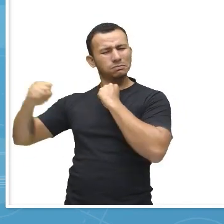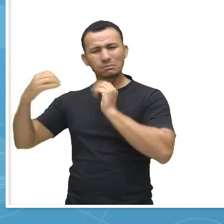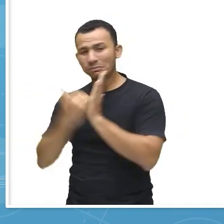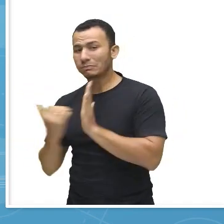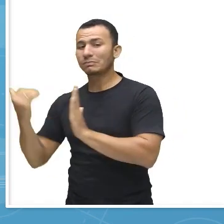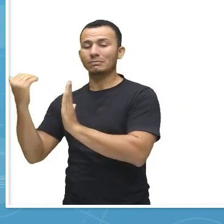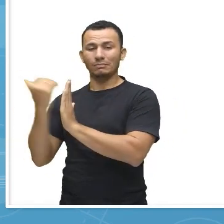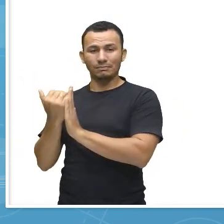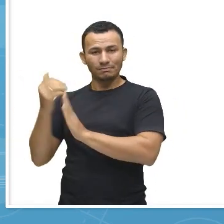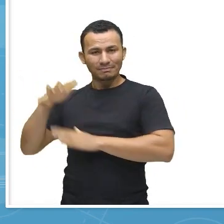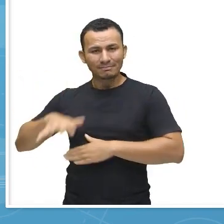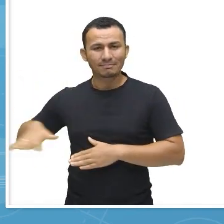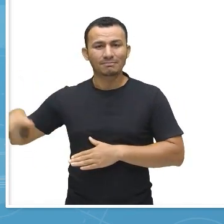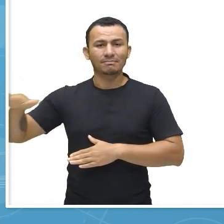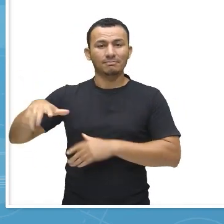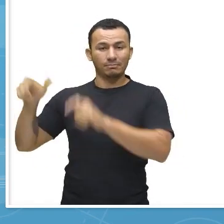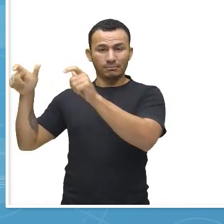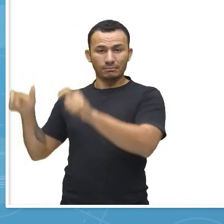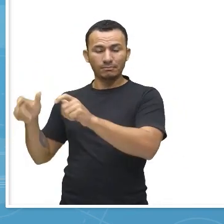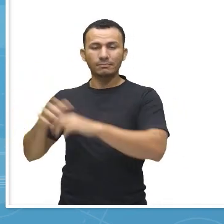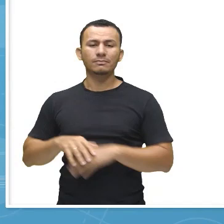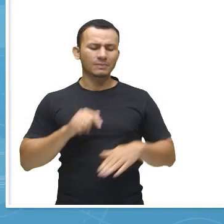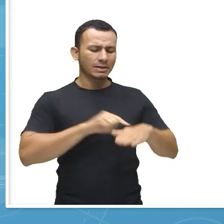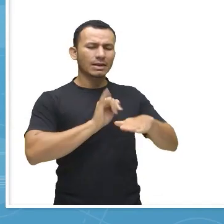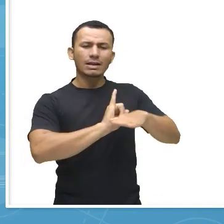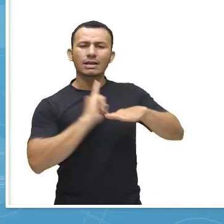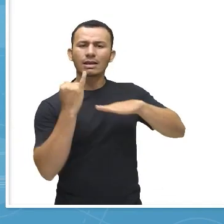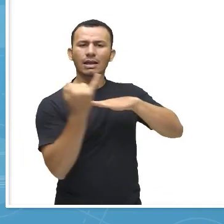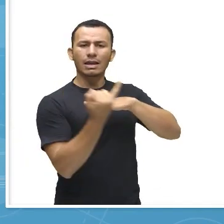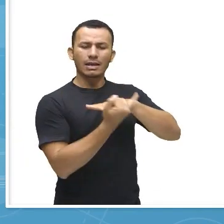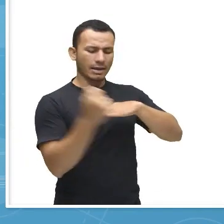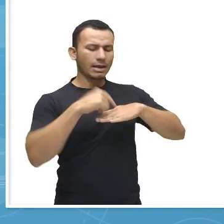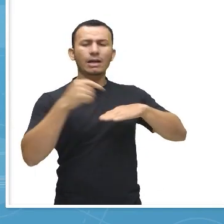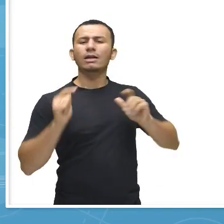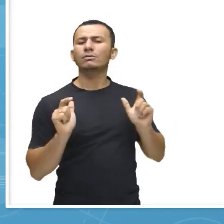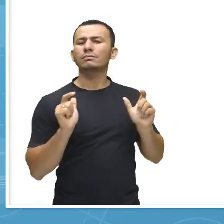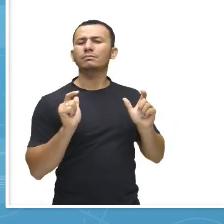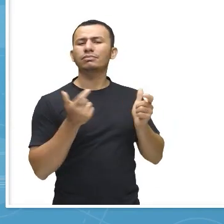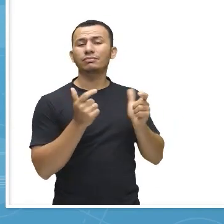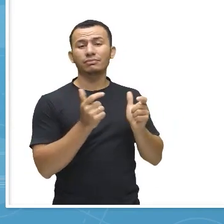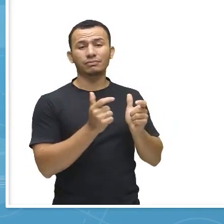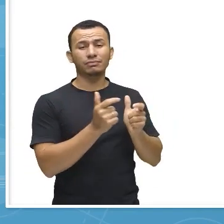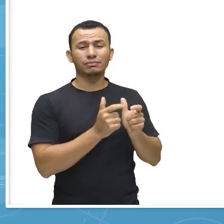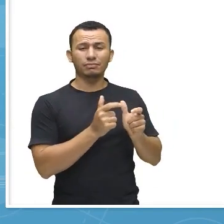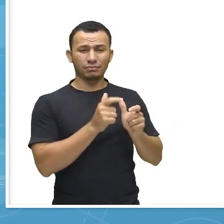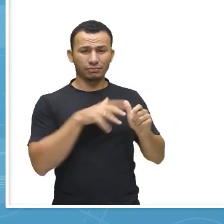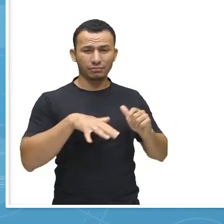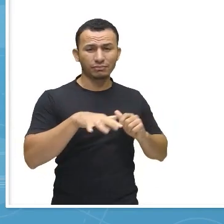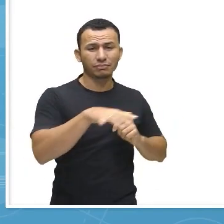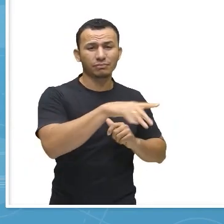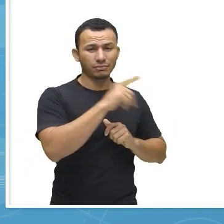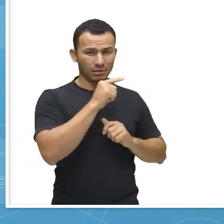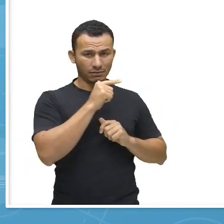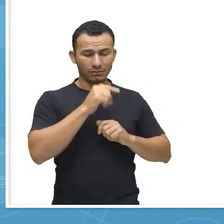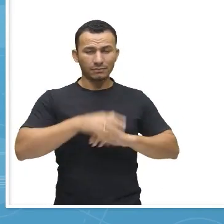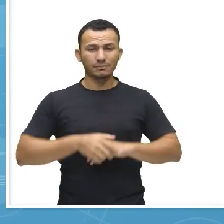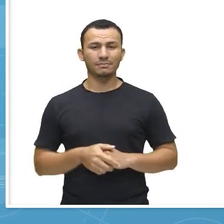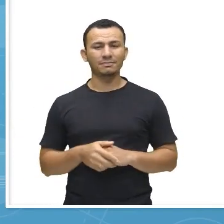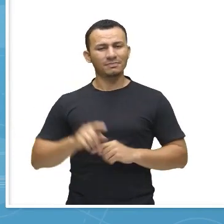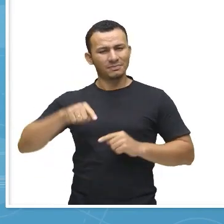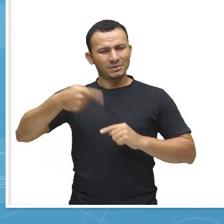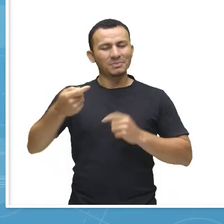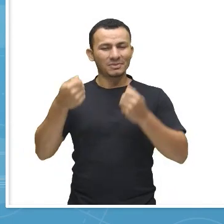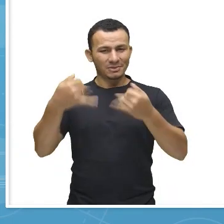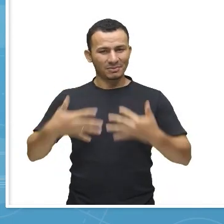porções territoriais. A ilha não, a ilha já vai ser algo mais reduzido de tamanho. Então, a gente vai daqui a pouquinho pegar melhor